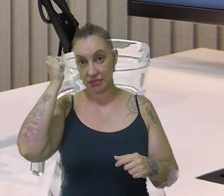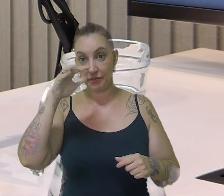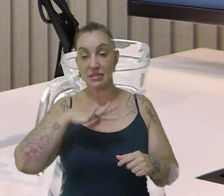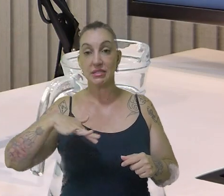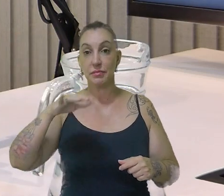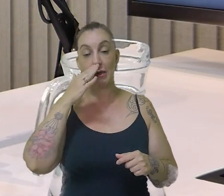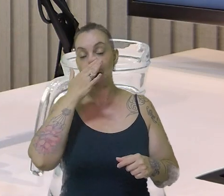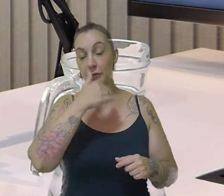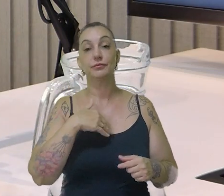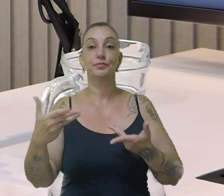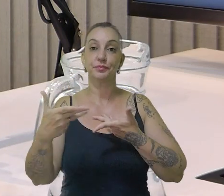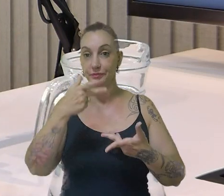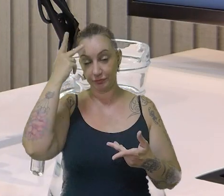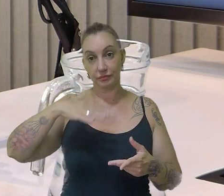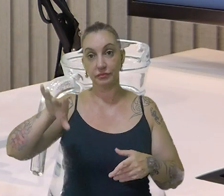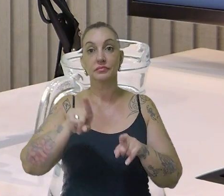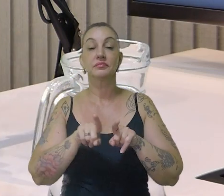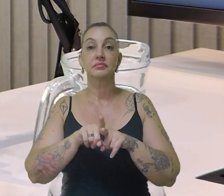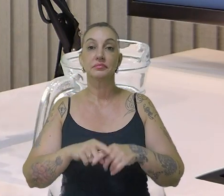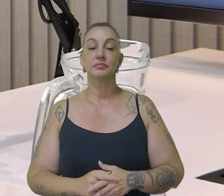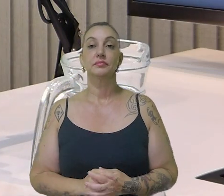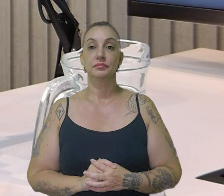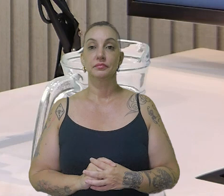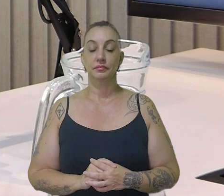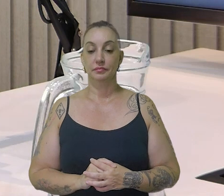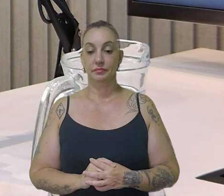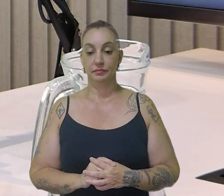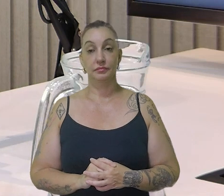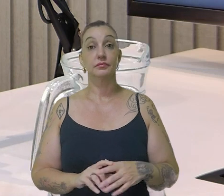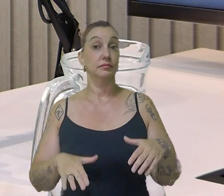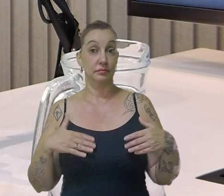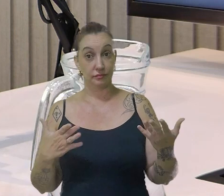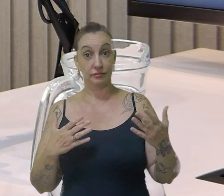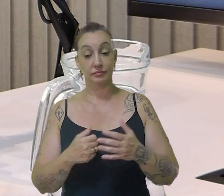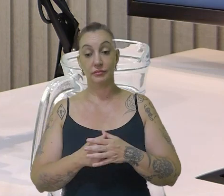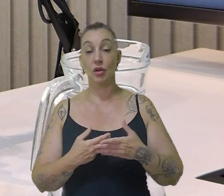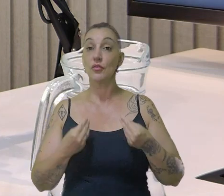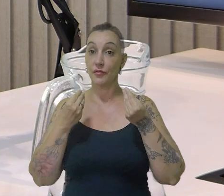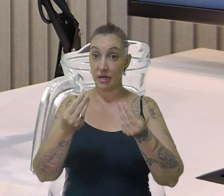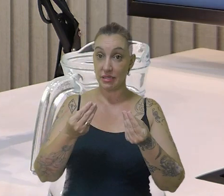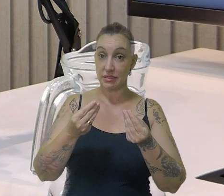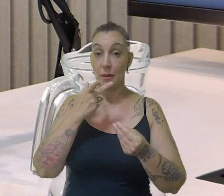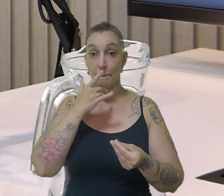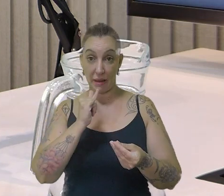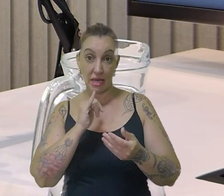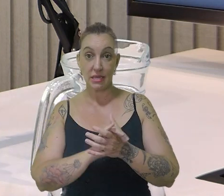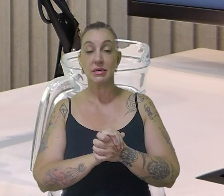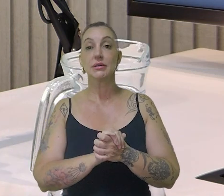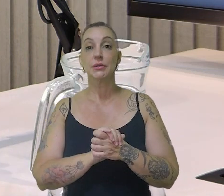o espaço e recebe as pessoas ali Tecnicamente falando Uhum E a aí ela ofereceu o cargo pro meu